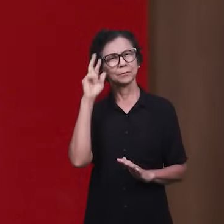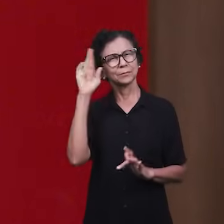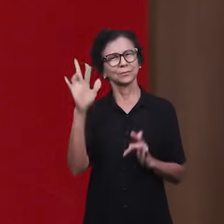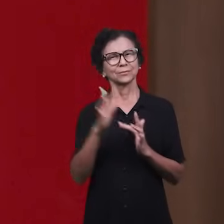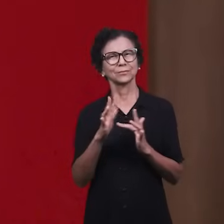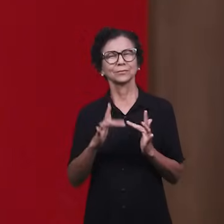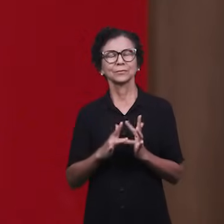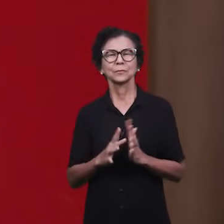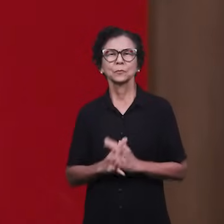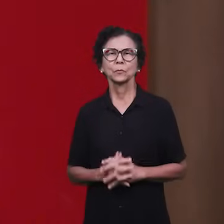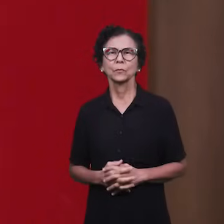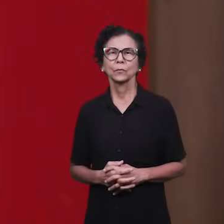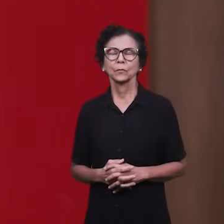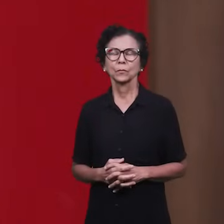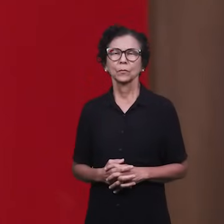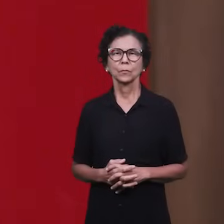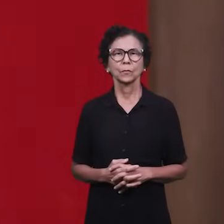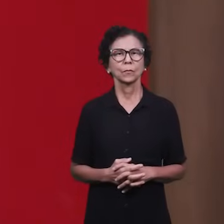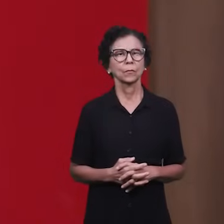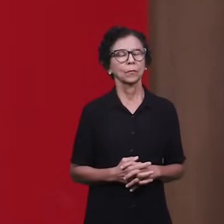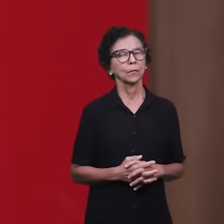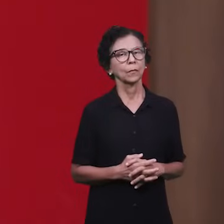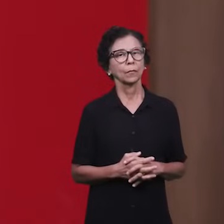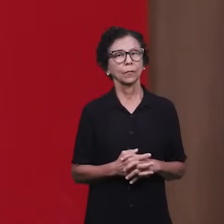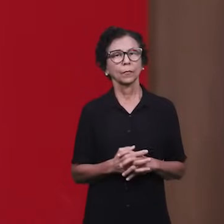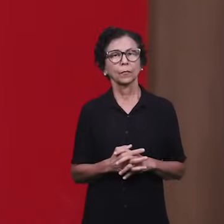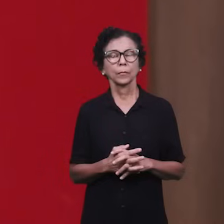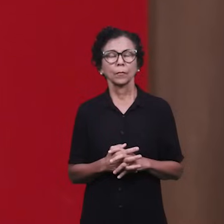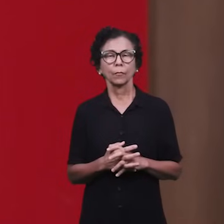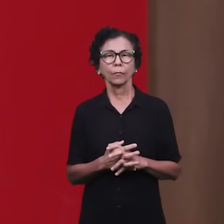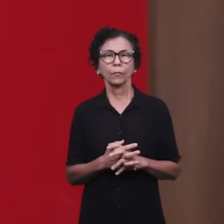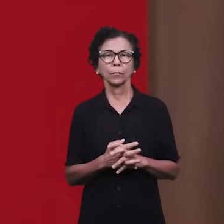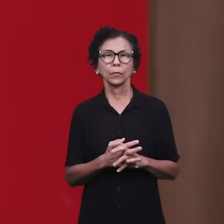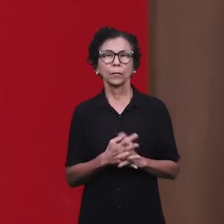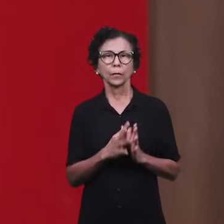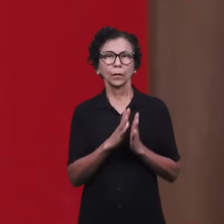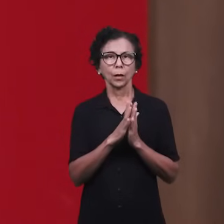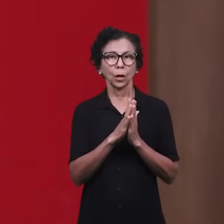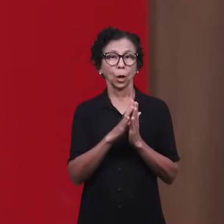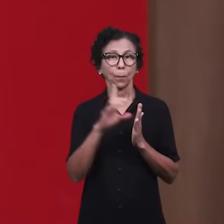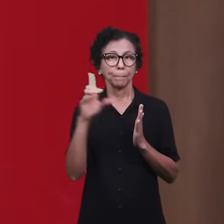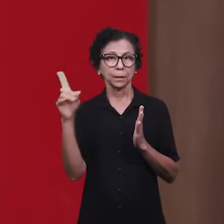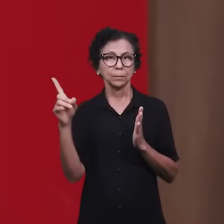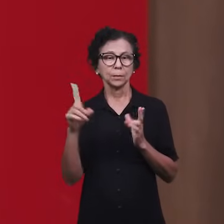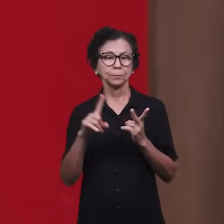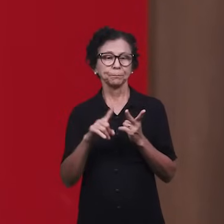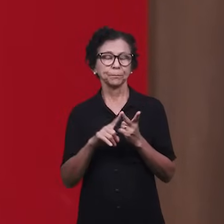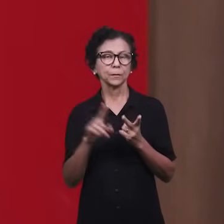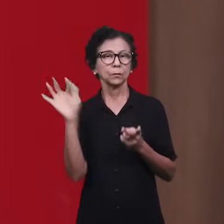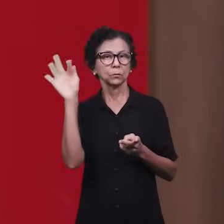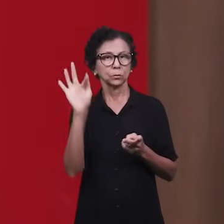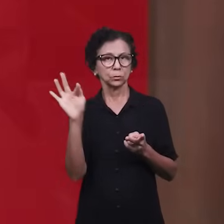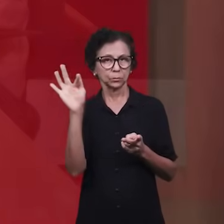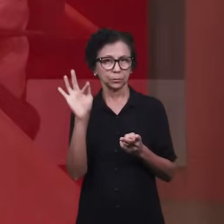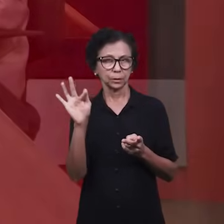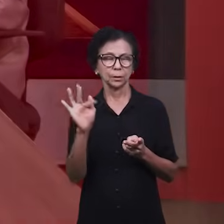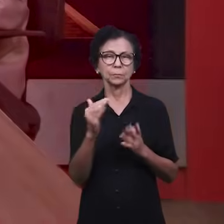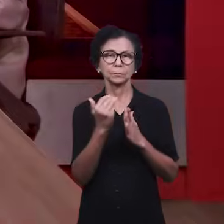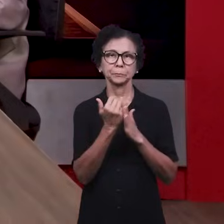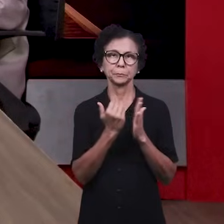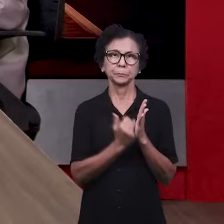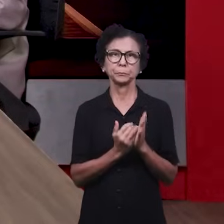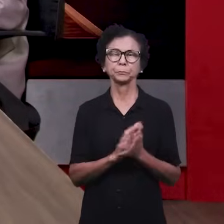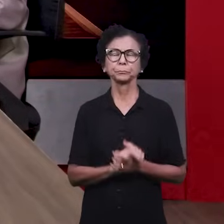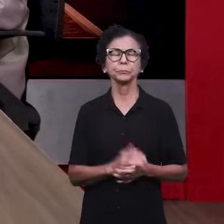paz do Senhor Jesus. Esse programa é Bíblia e Filosofia. E nós estamos aqui com nossos